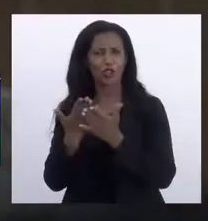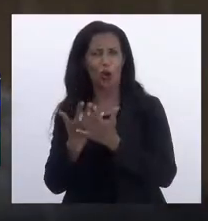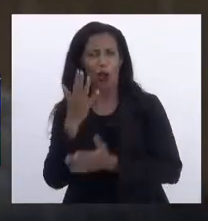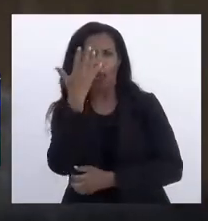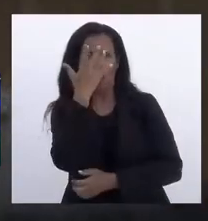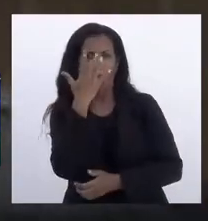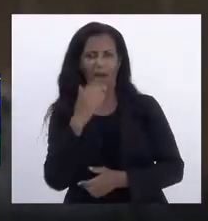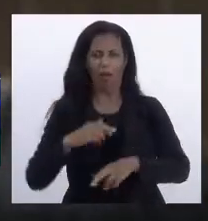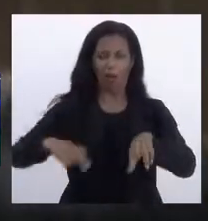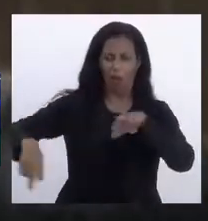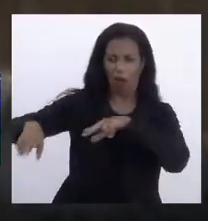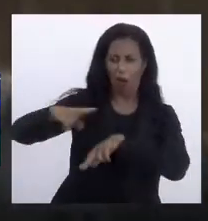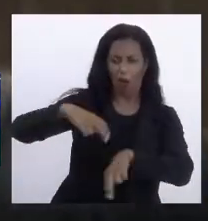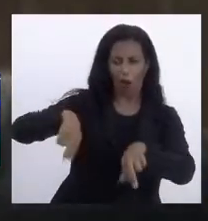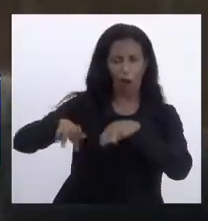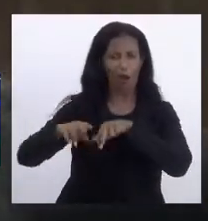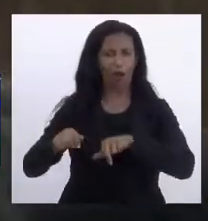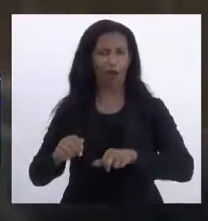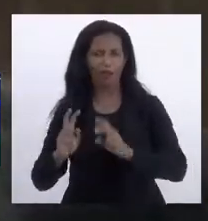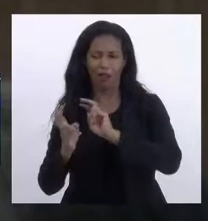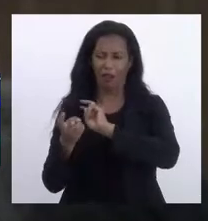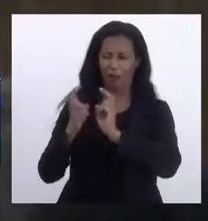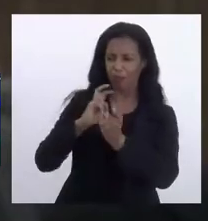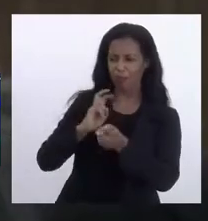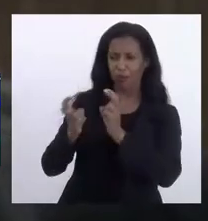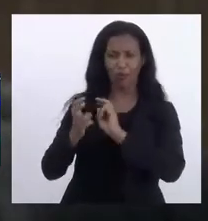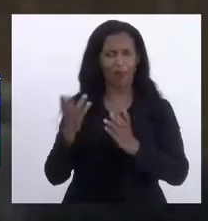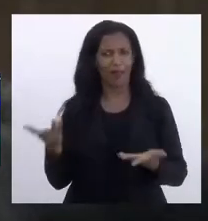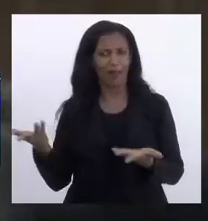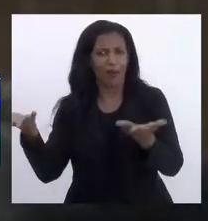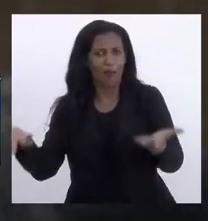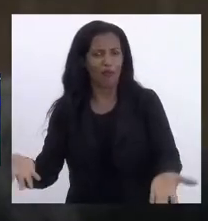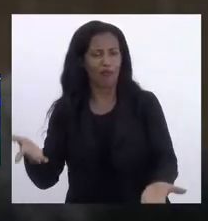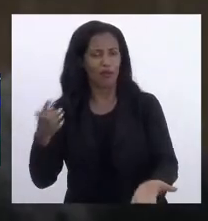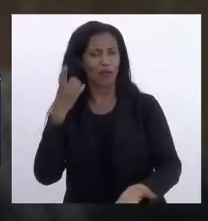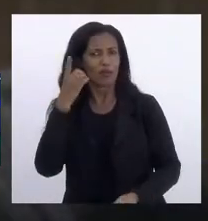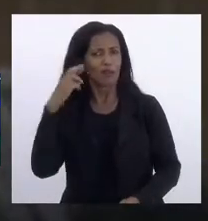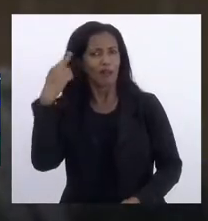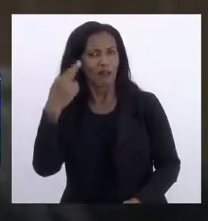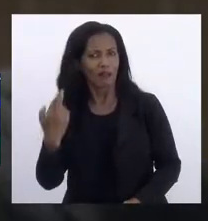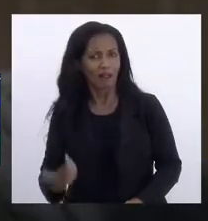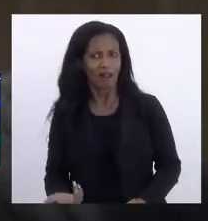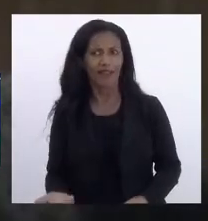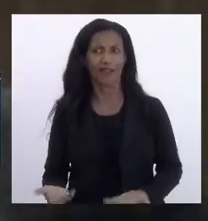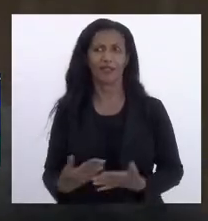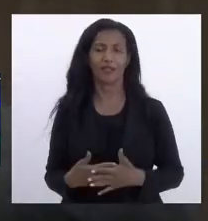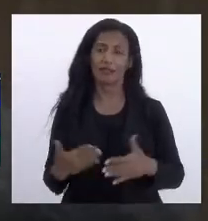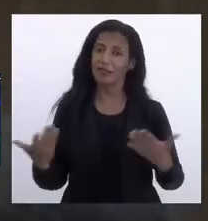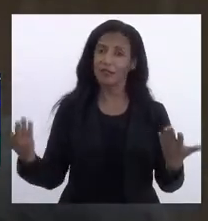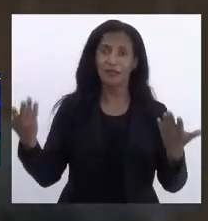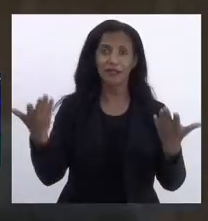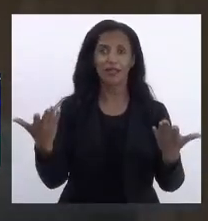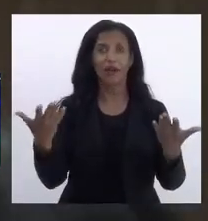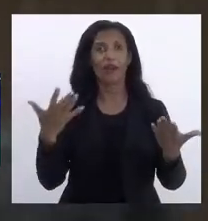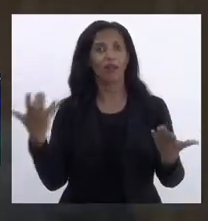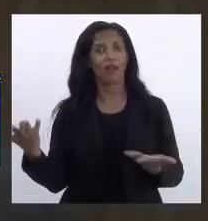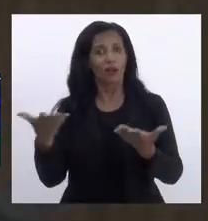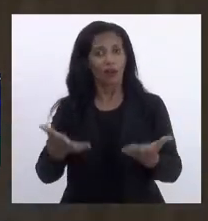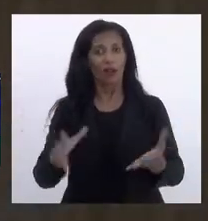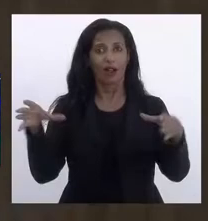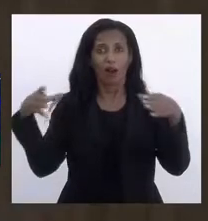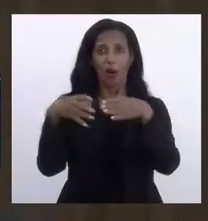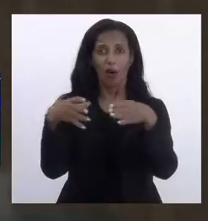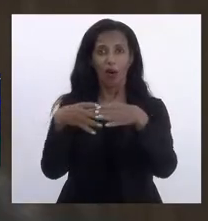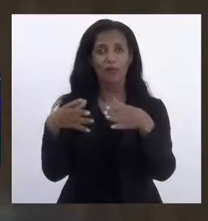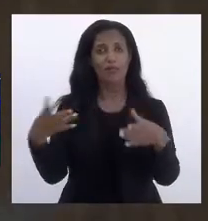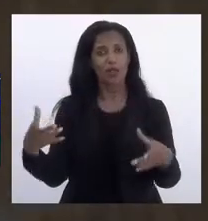sambas, rodas de jongo, capoeira, que como homenageou a deputada Renata Souza. Então, quero colocar essa comissão